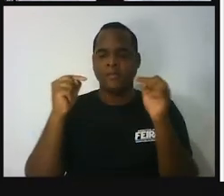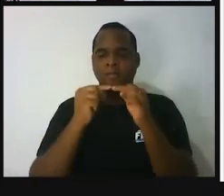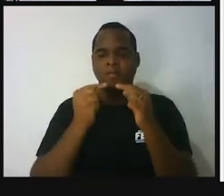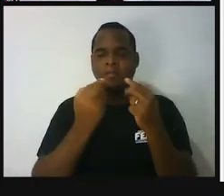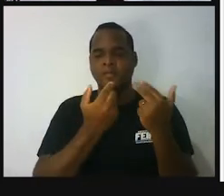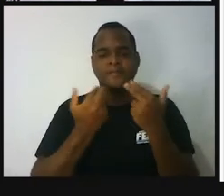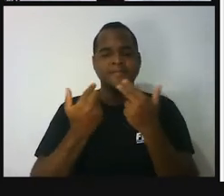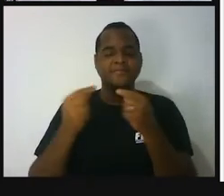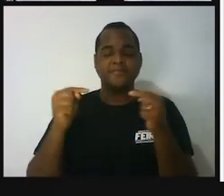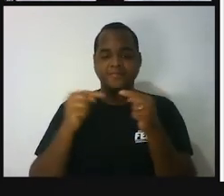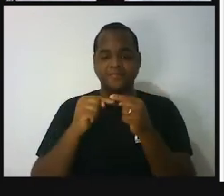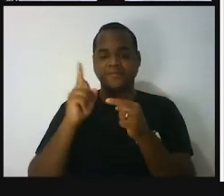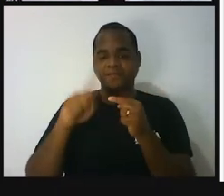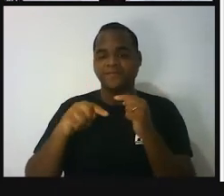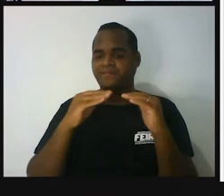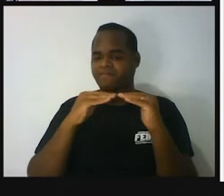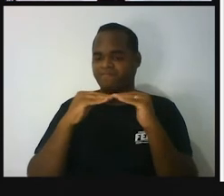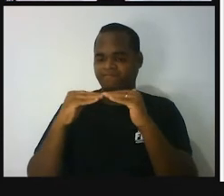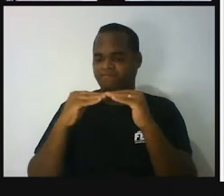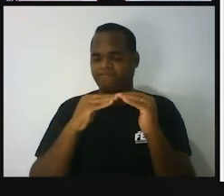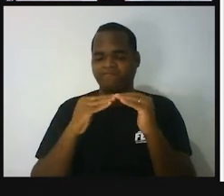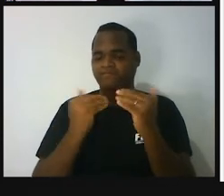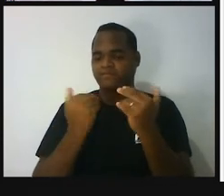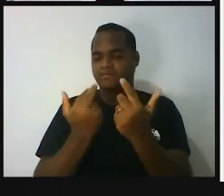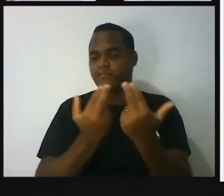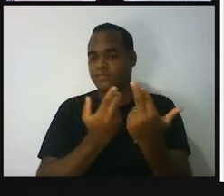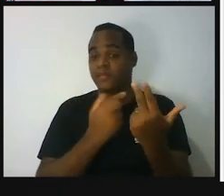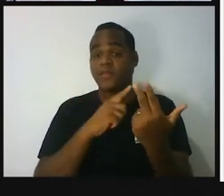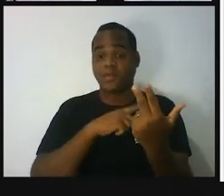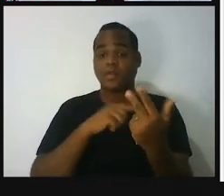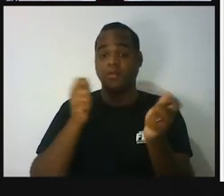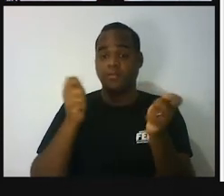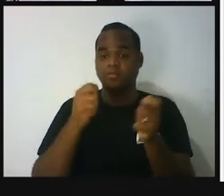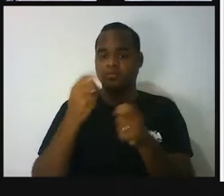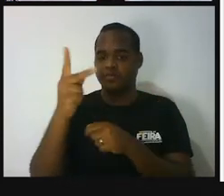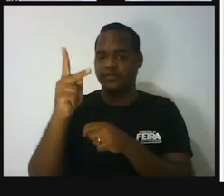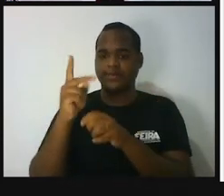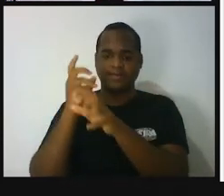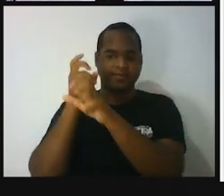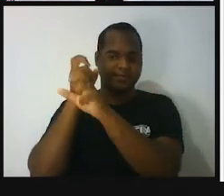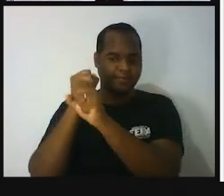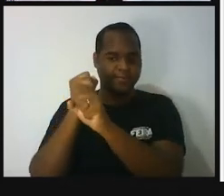medidas iguais para os ângulos